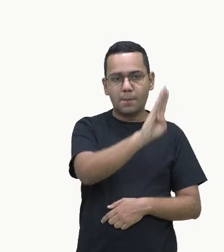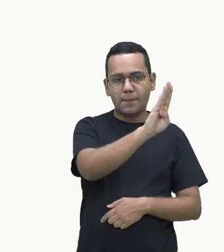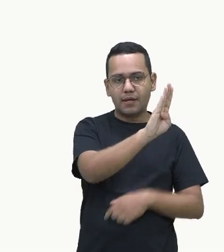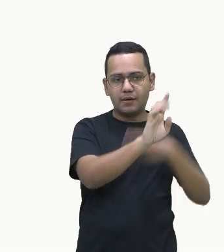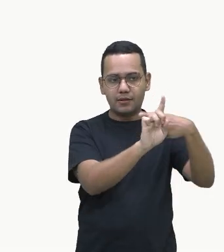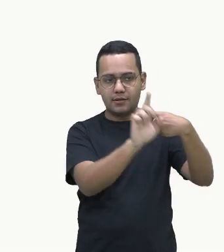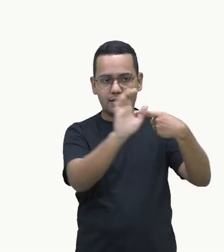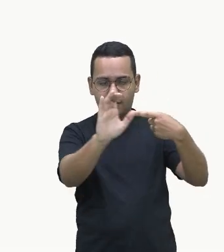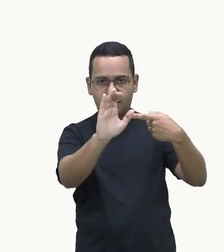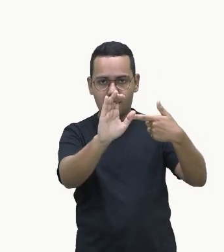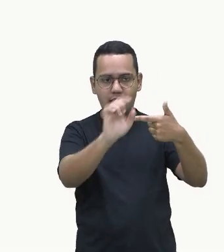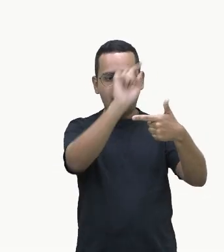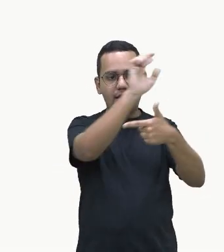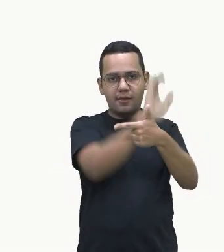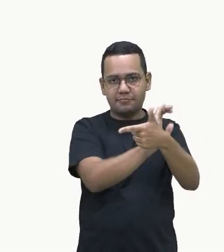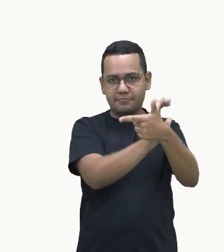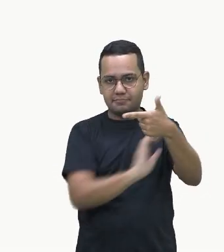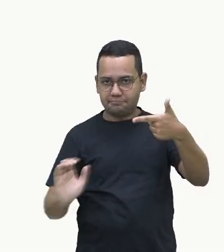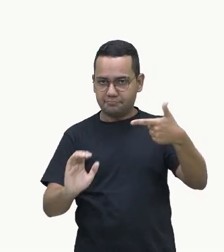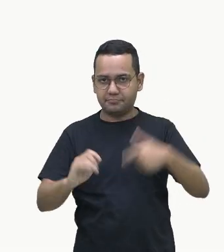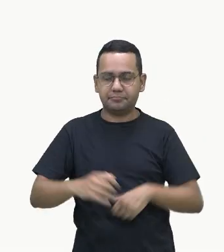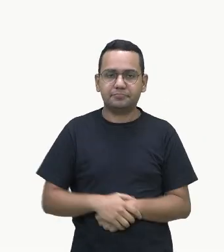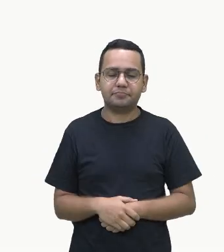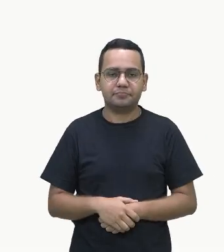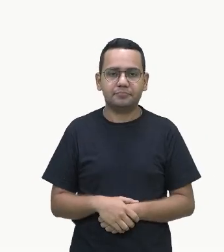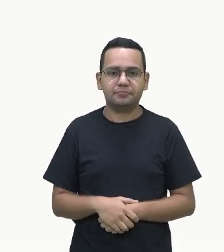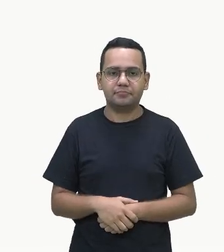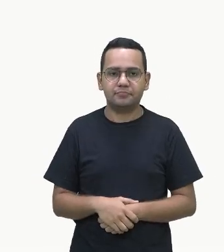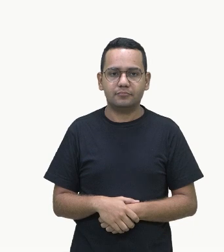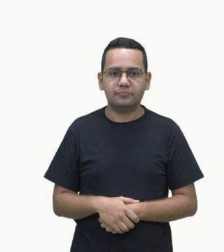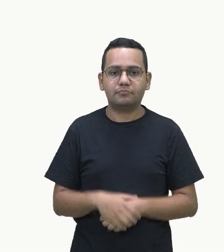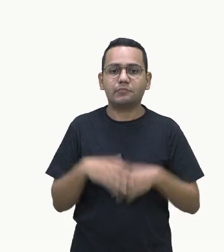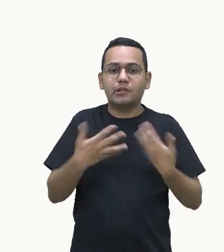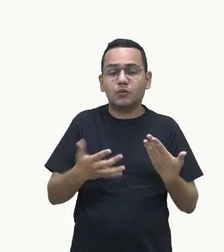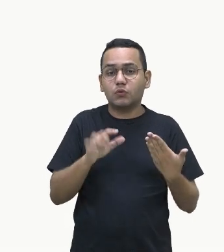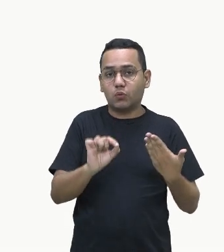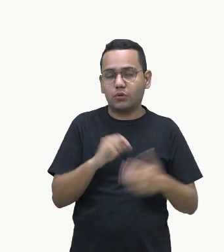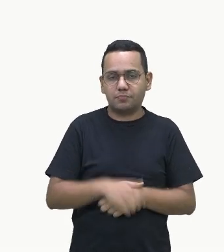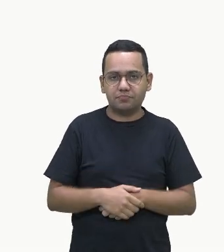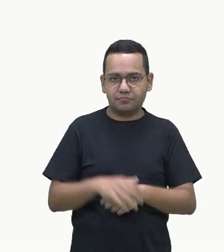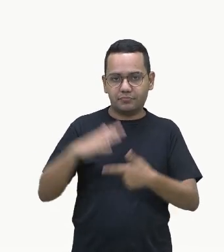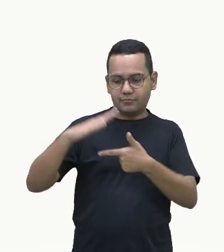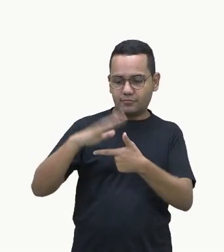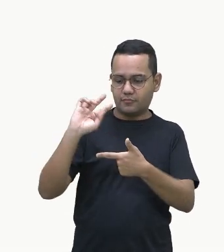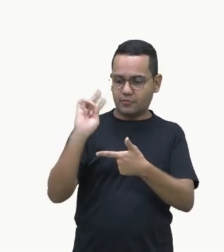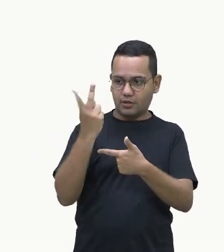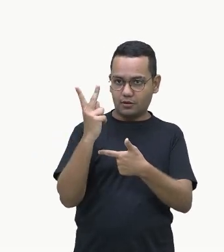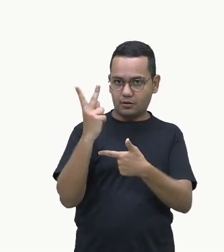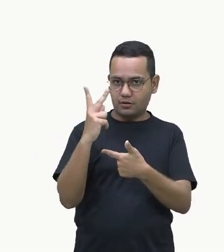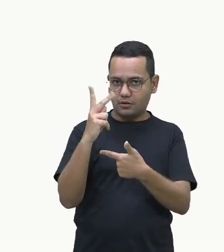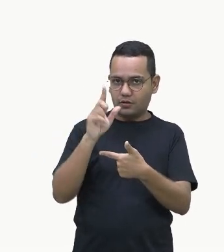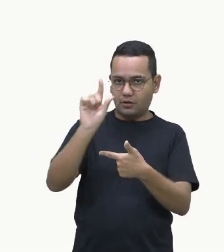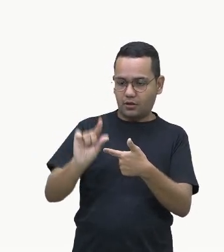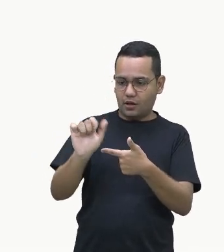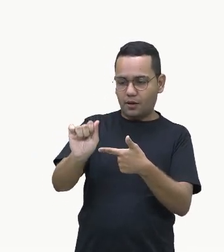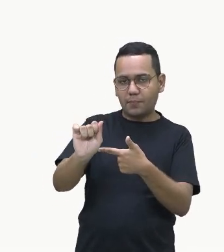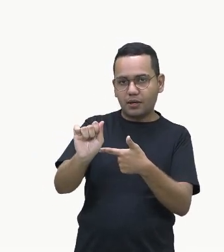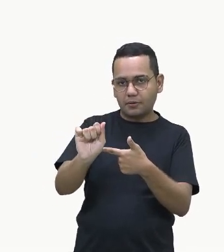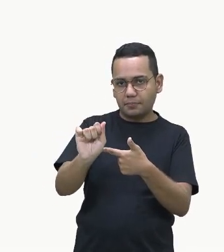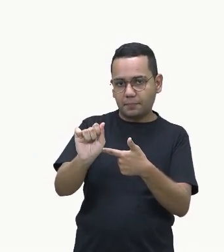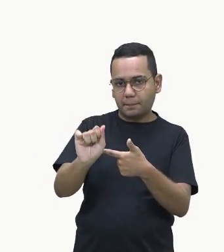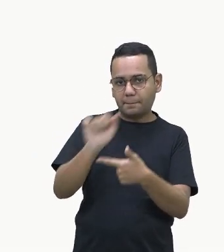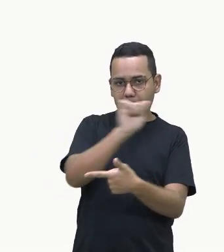que é que o Teorema de Pitágoras nos diz? Que o quadrado da hipotenusa, que aqui nós estamos representando a medida dela por